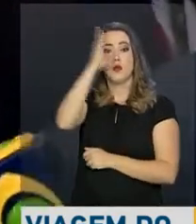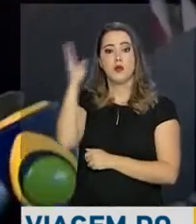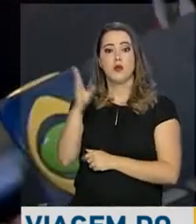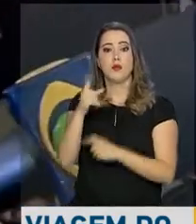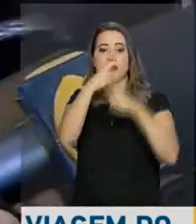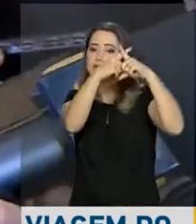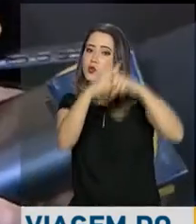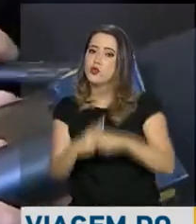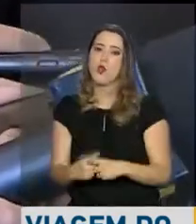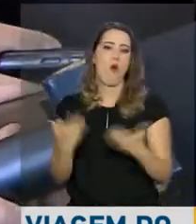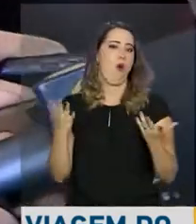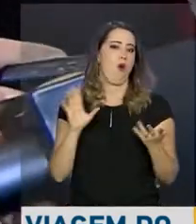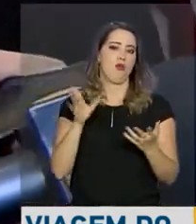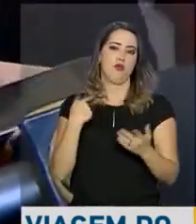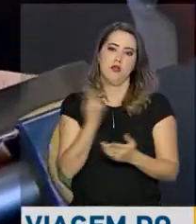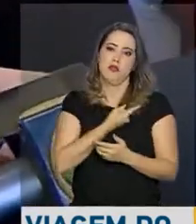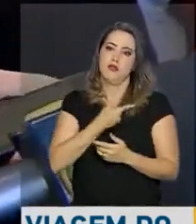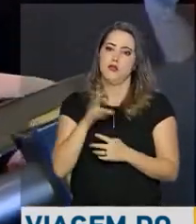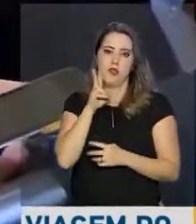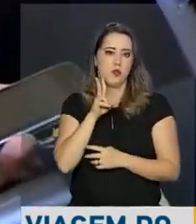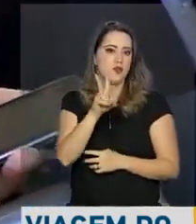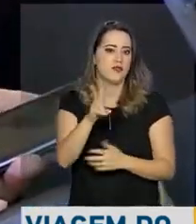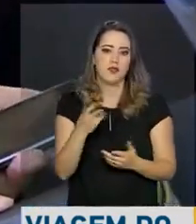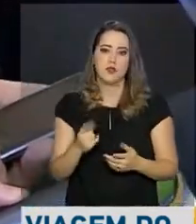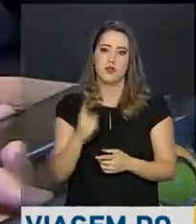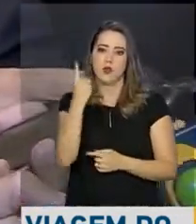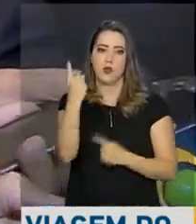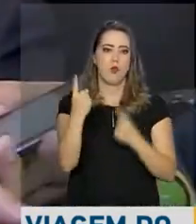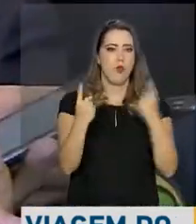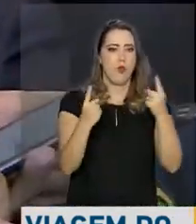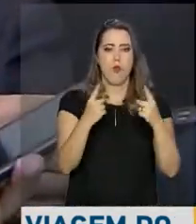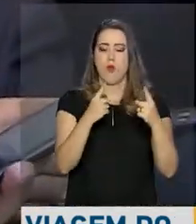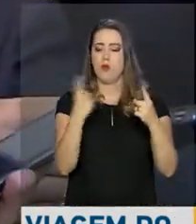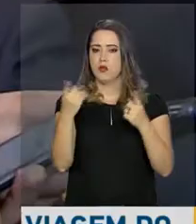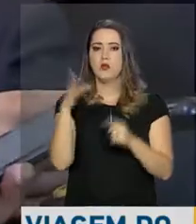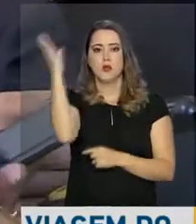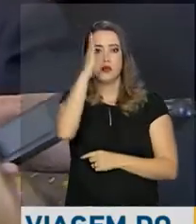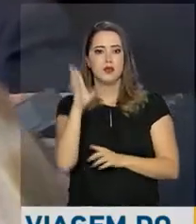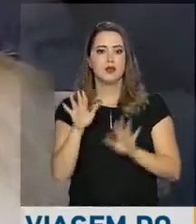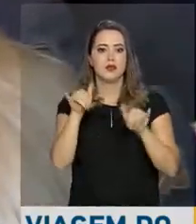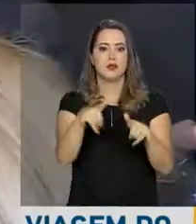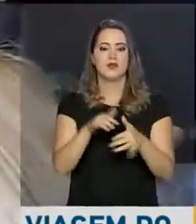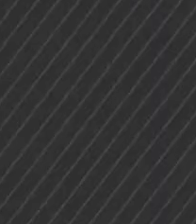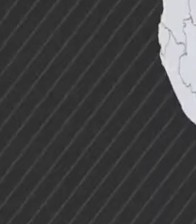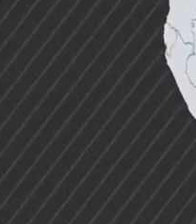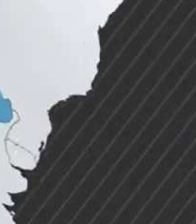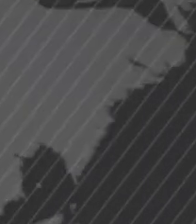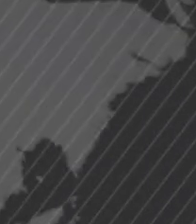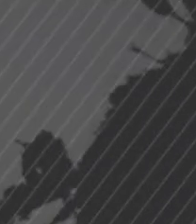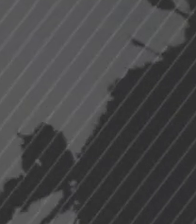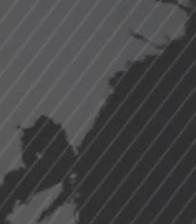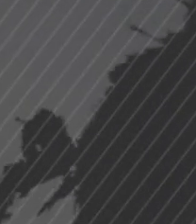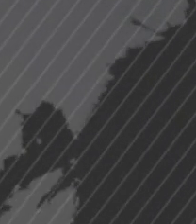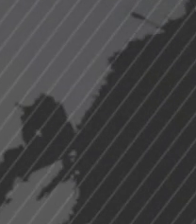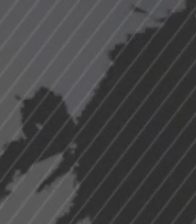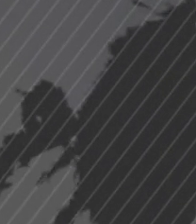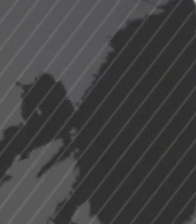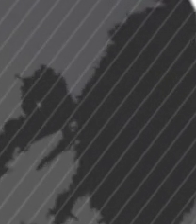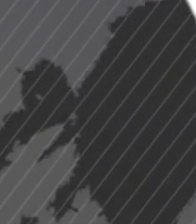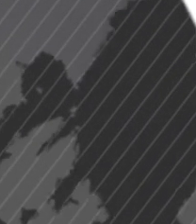está no jogo. O Brasil está no jogo, não vamos nos impressionar. 1 a 1, Brasil no jogo, até o final.